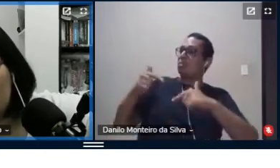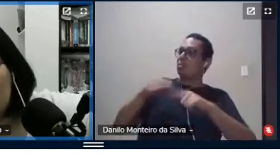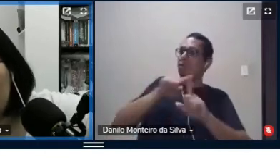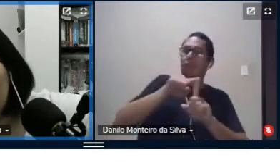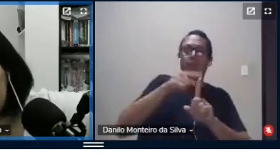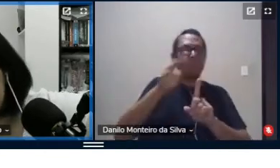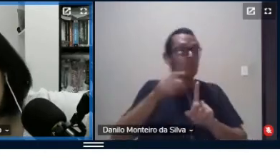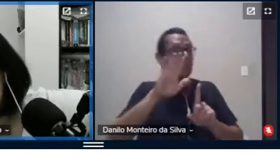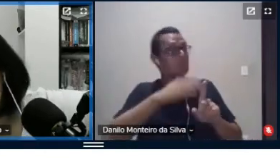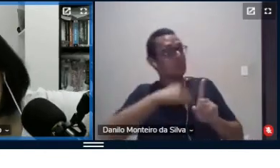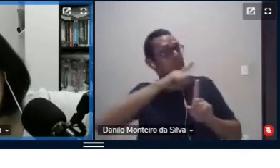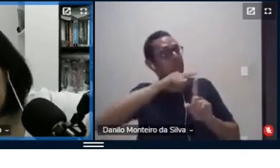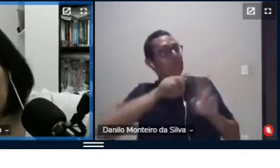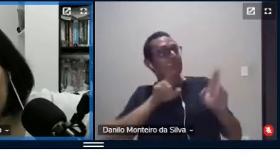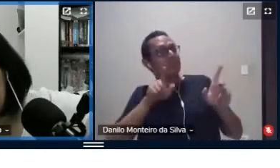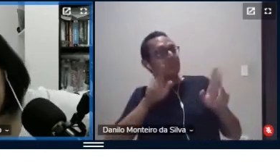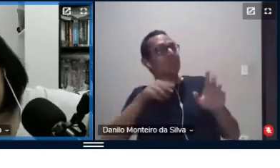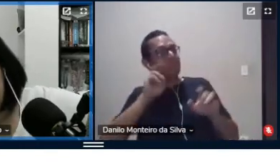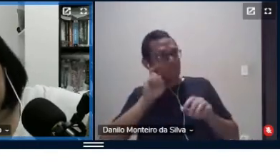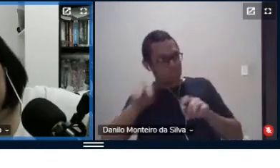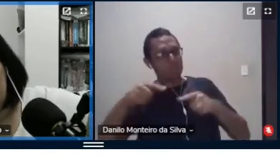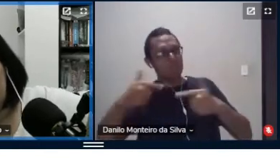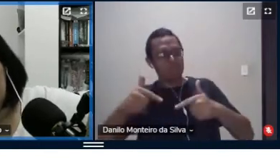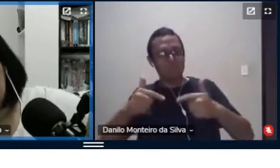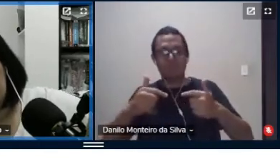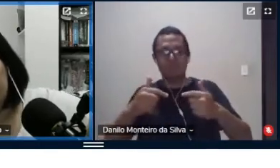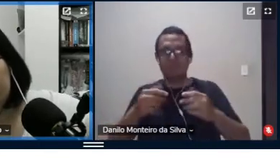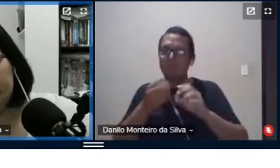um negócio complicado, tá?